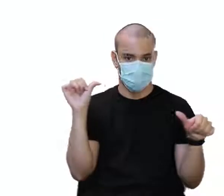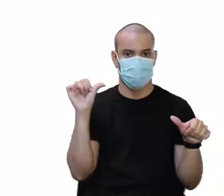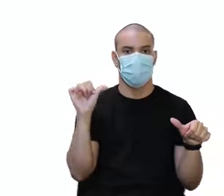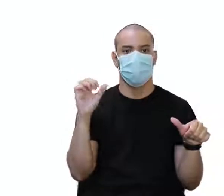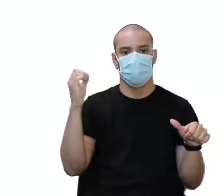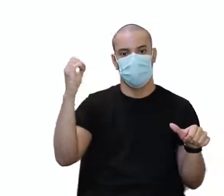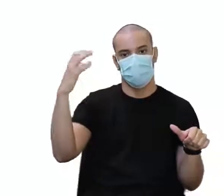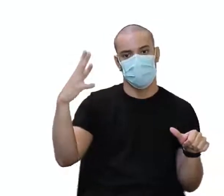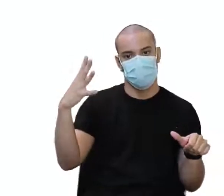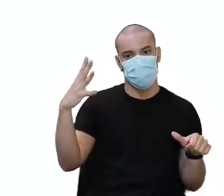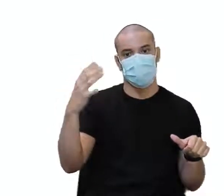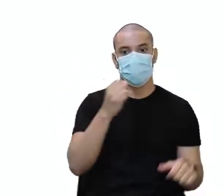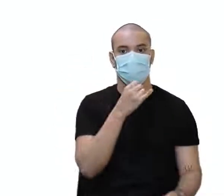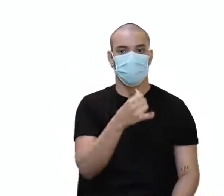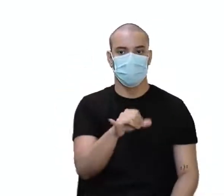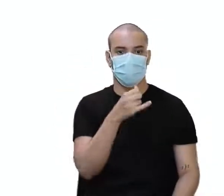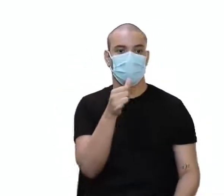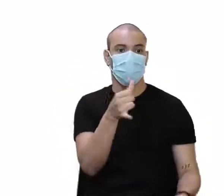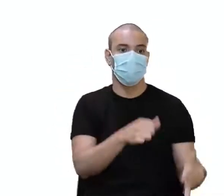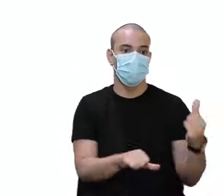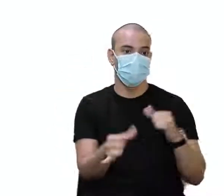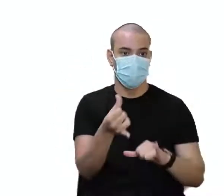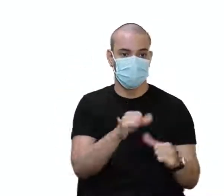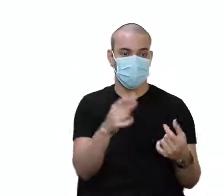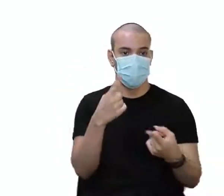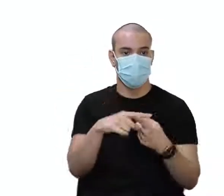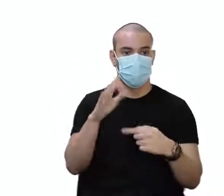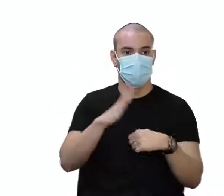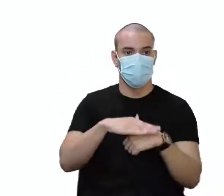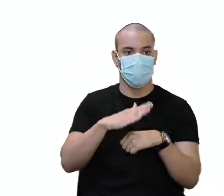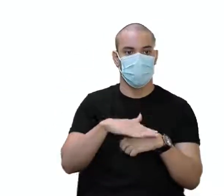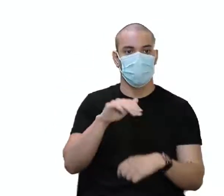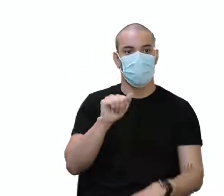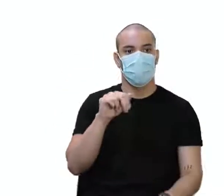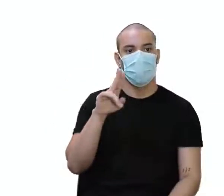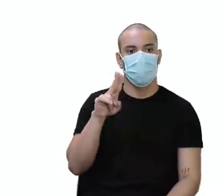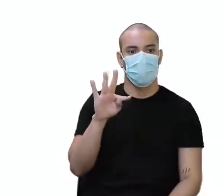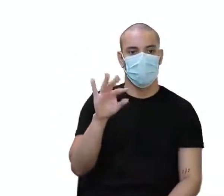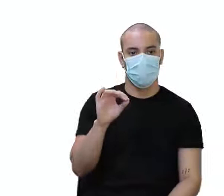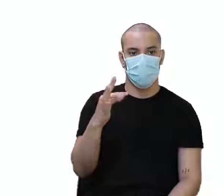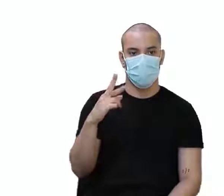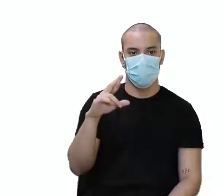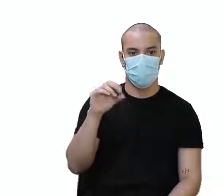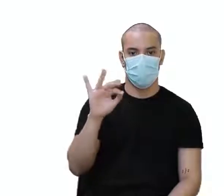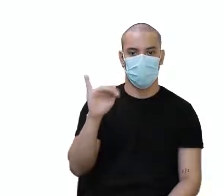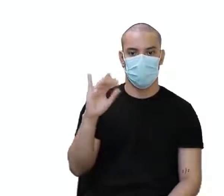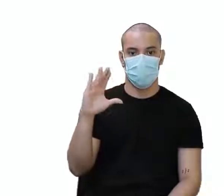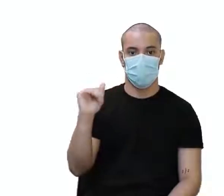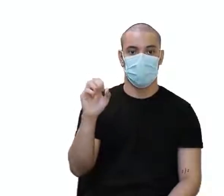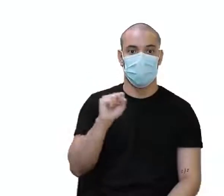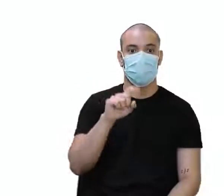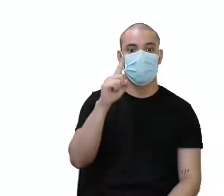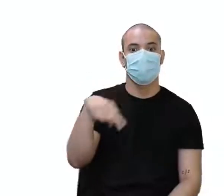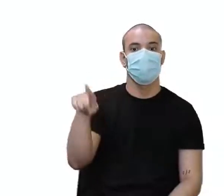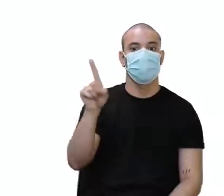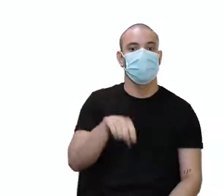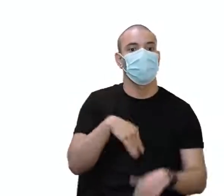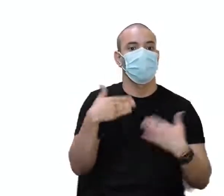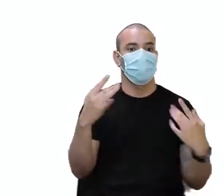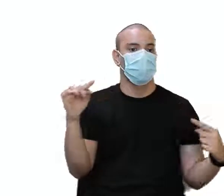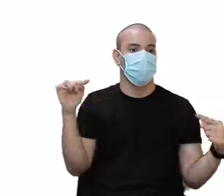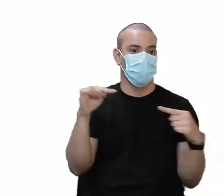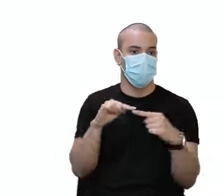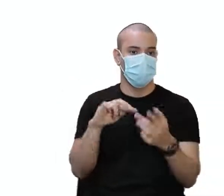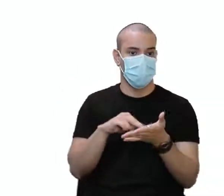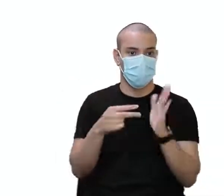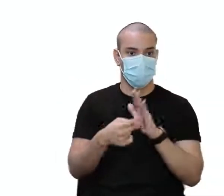a energia luminosa em energia química, pois são autotróficas. Você vai assinar a alternativa que